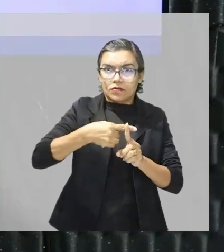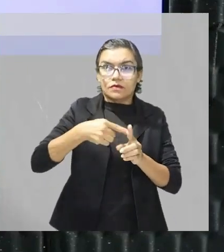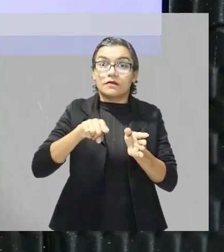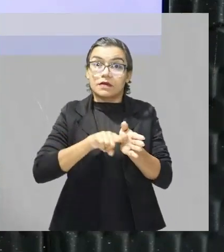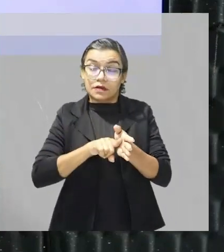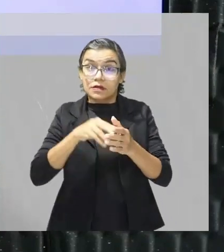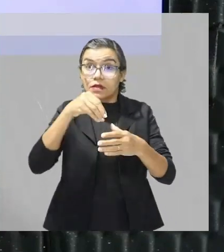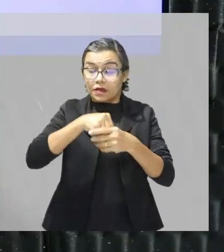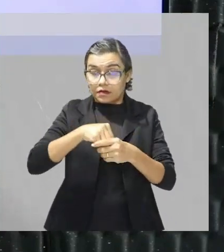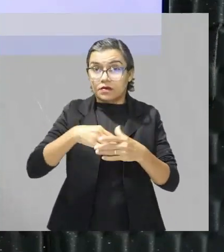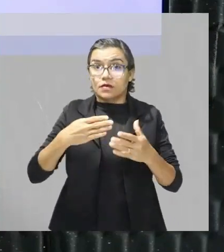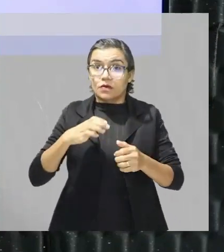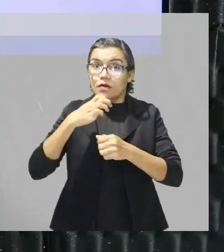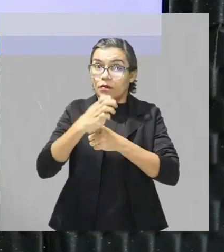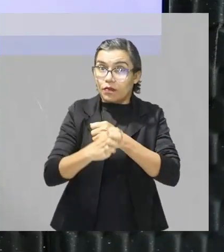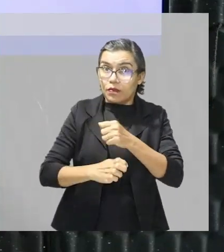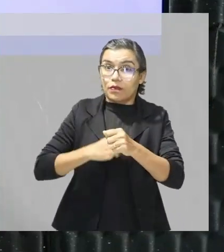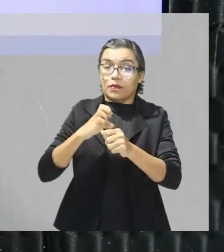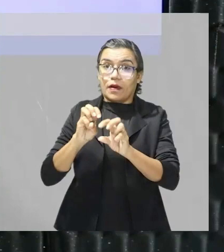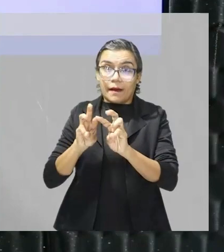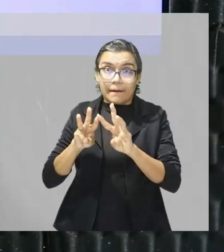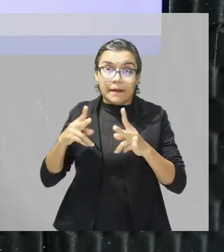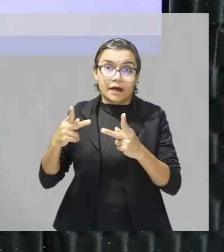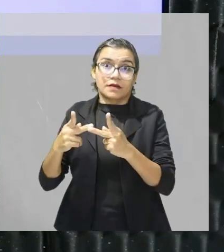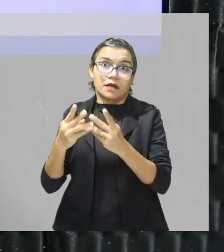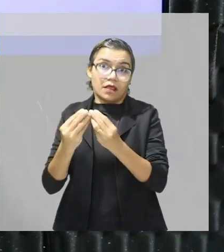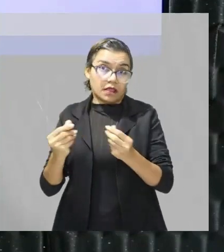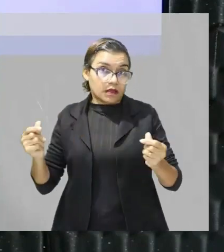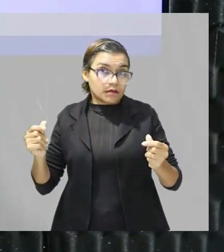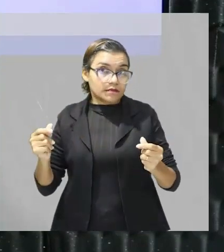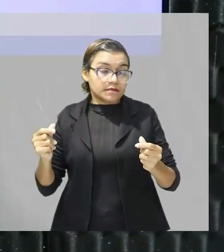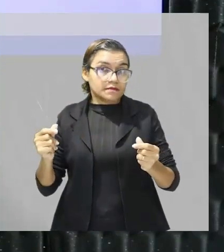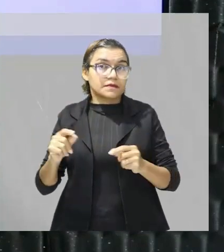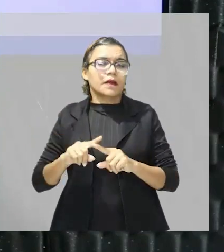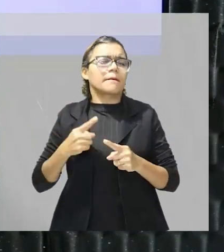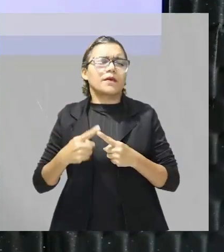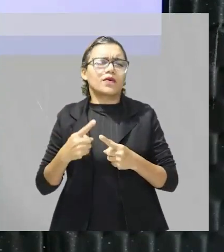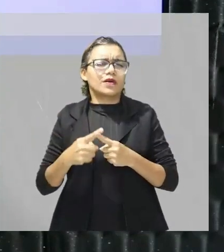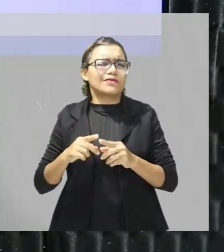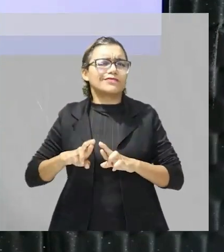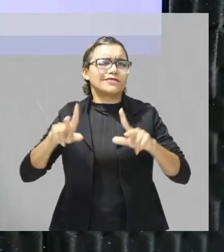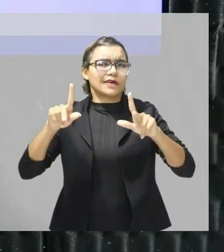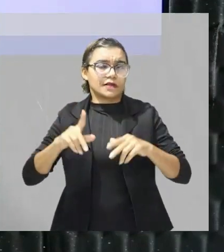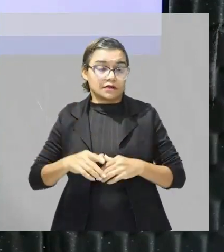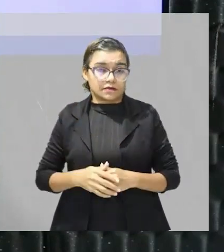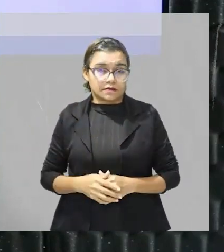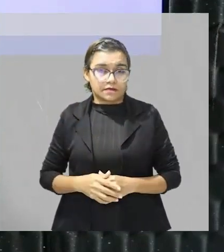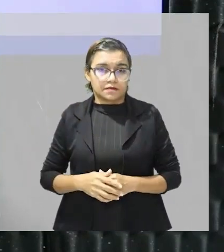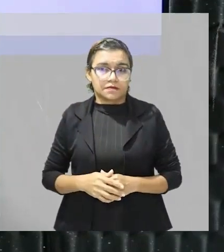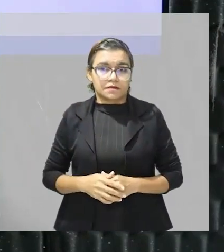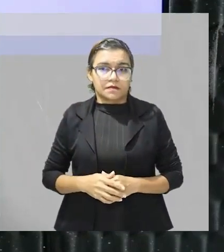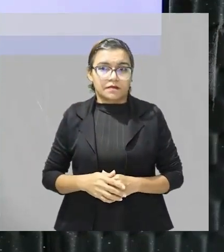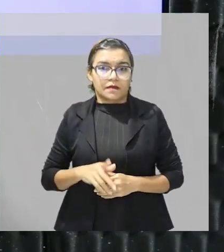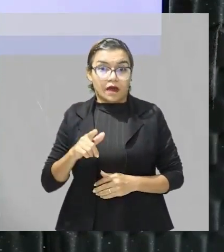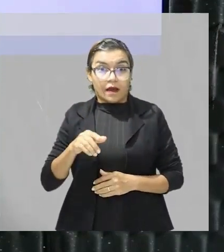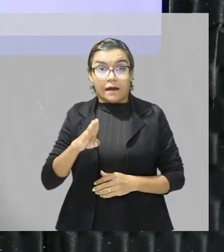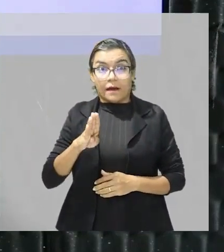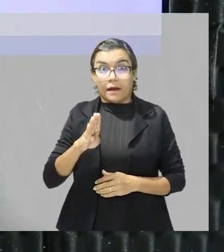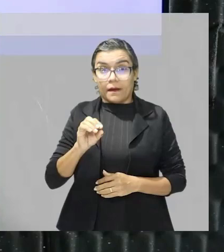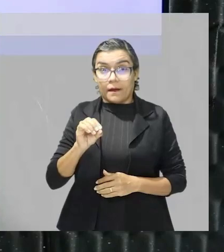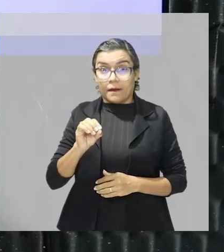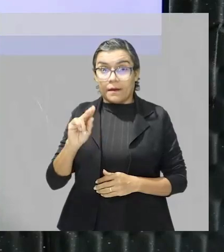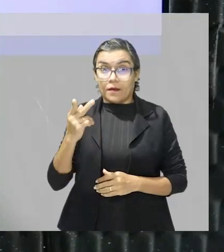atração e a matéria seria destruída isso não acontece porque aí entra em cena bom